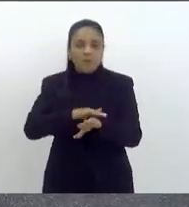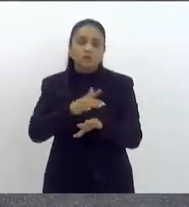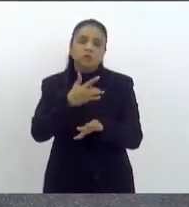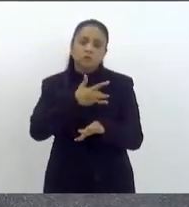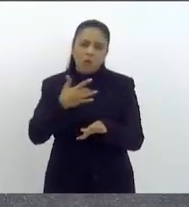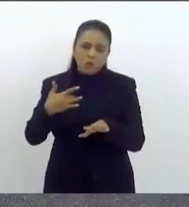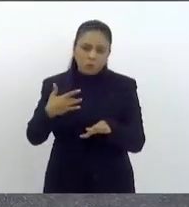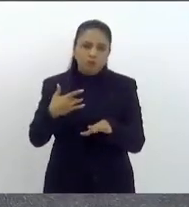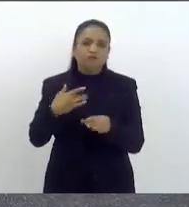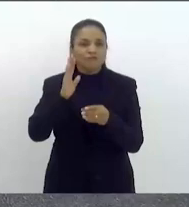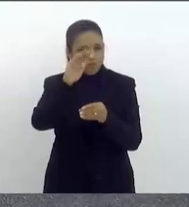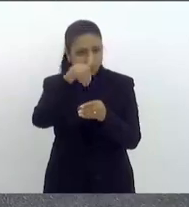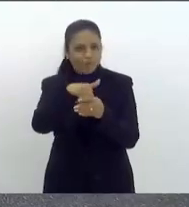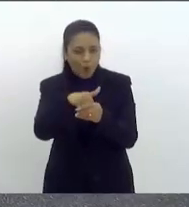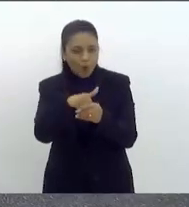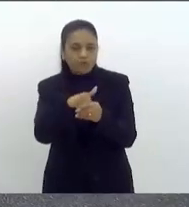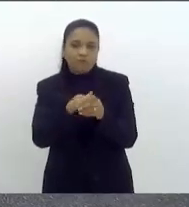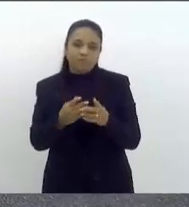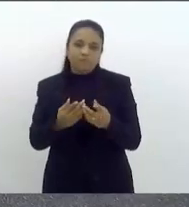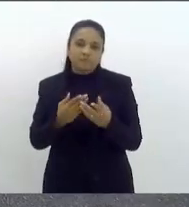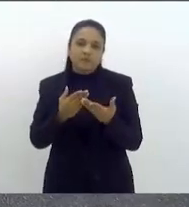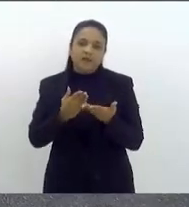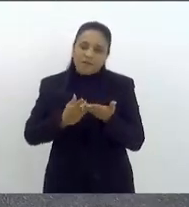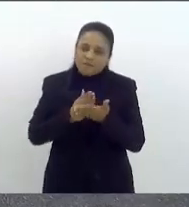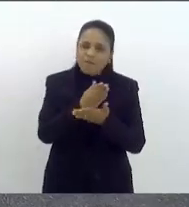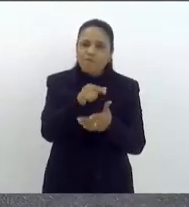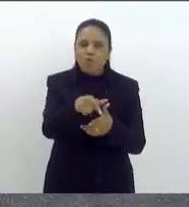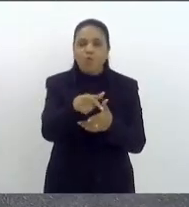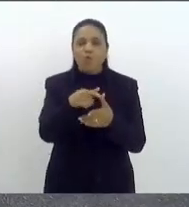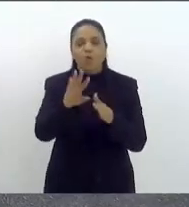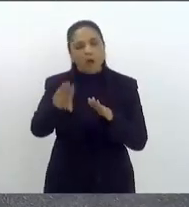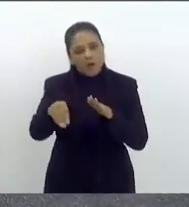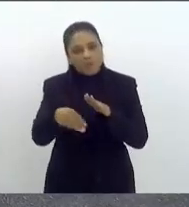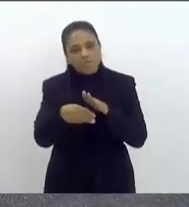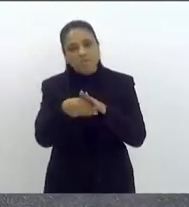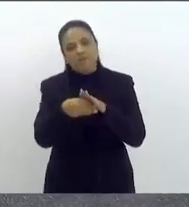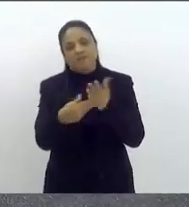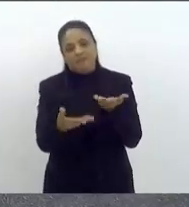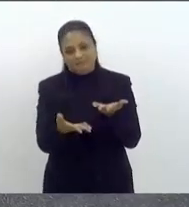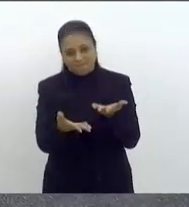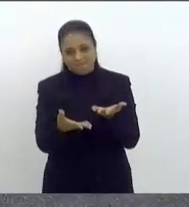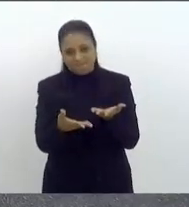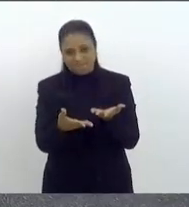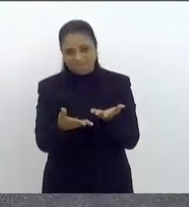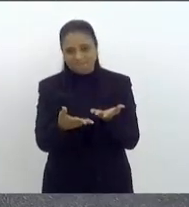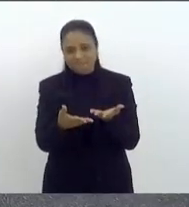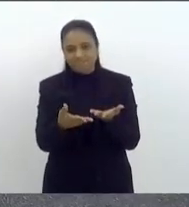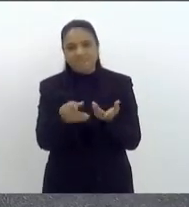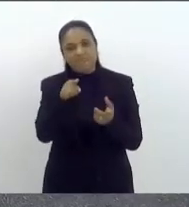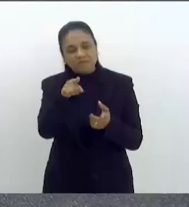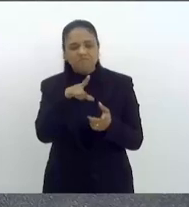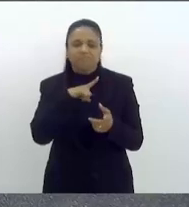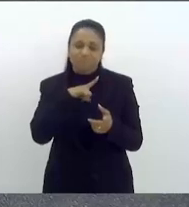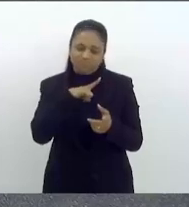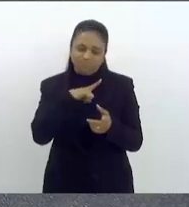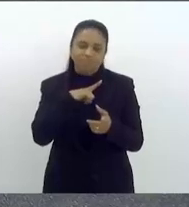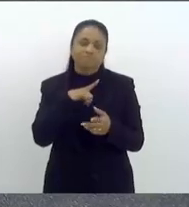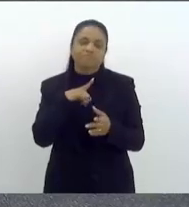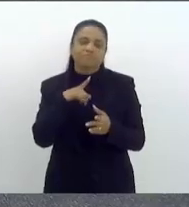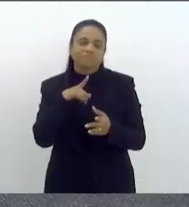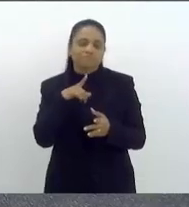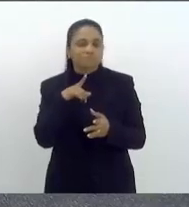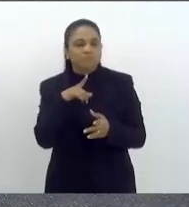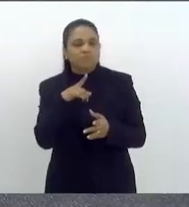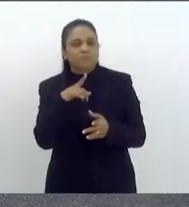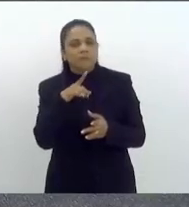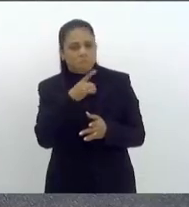e através de emendas tirando a possibilidade daquilo que vossa excelência teme e ideologicamente tem a